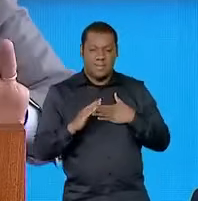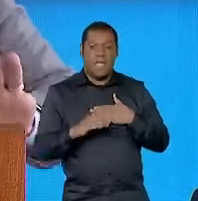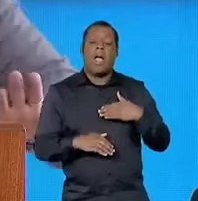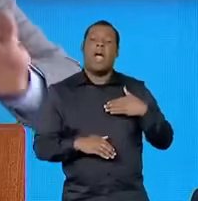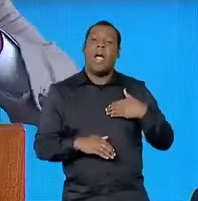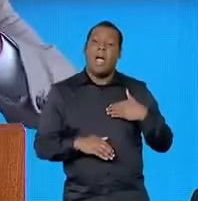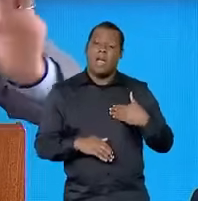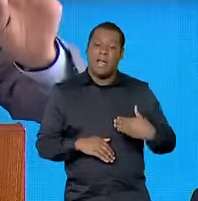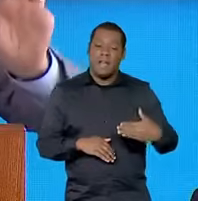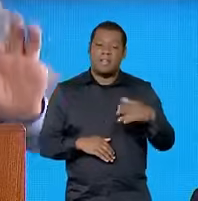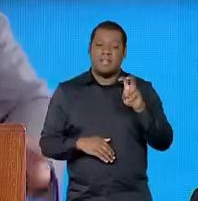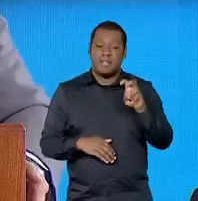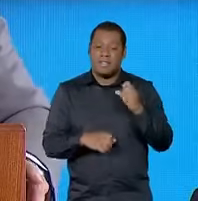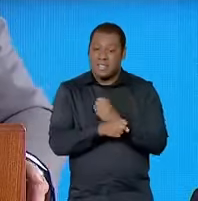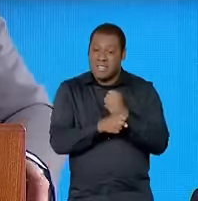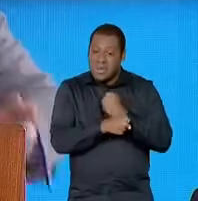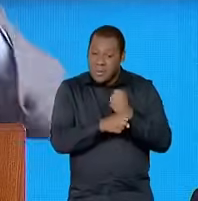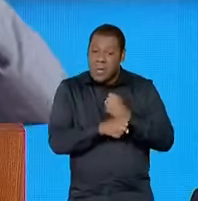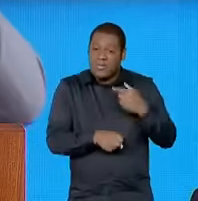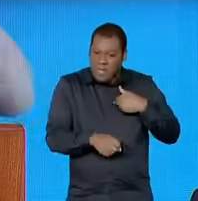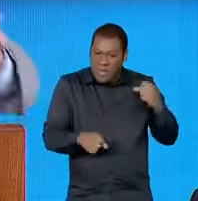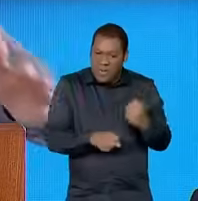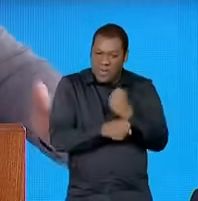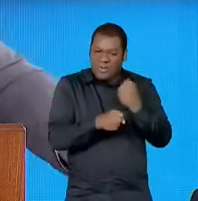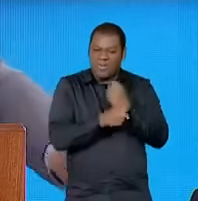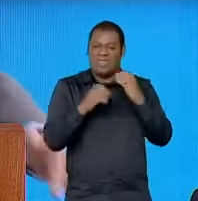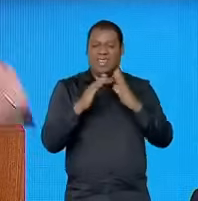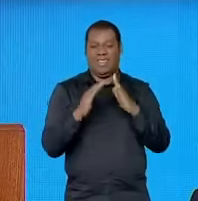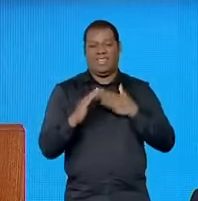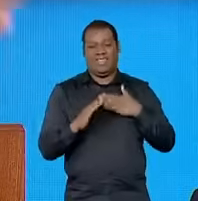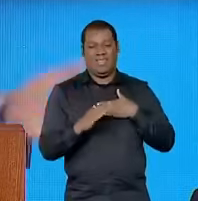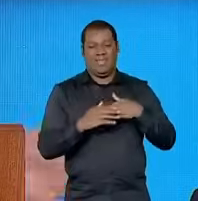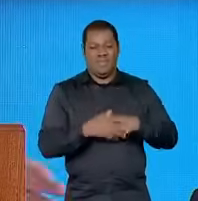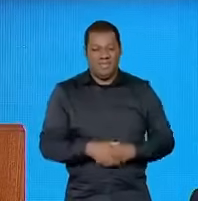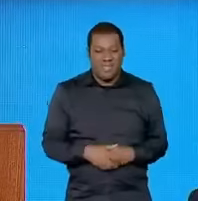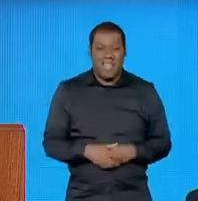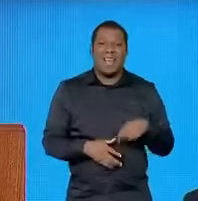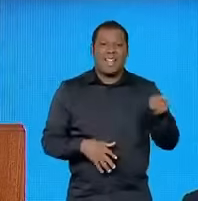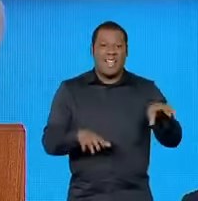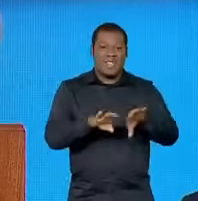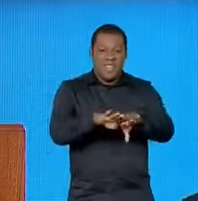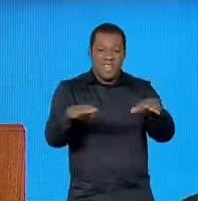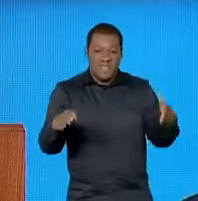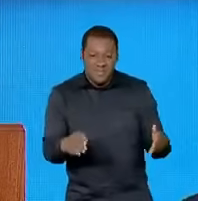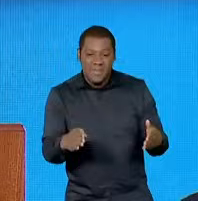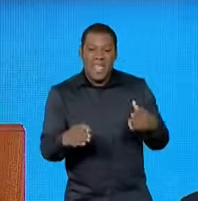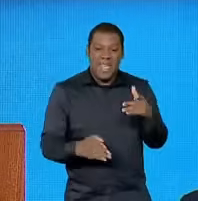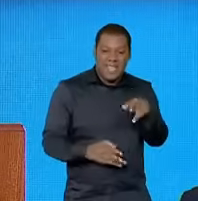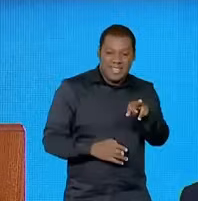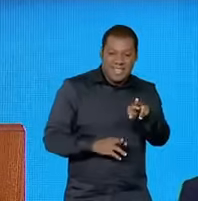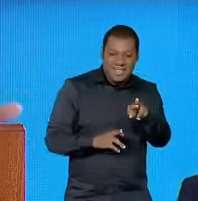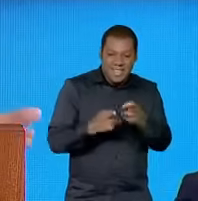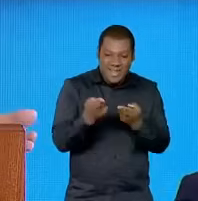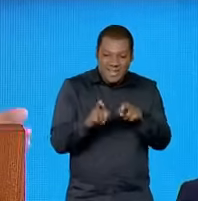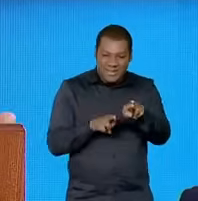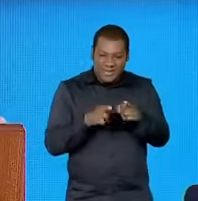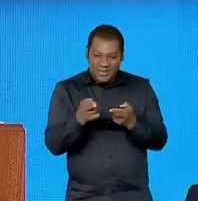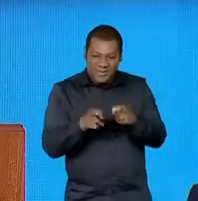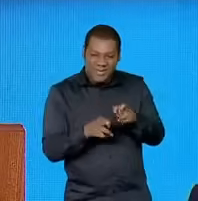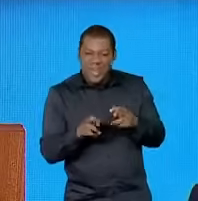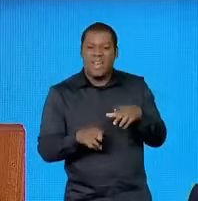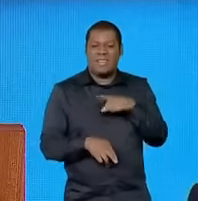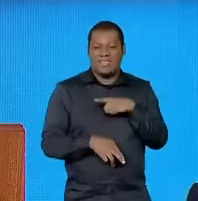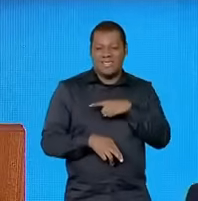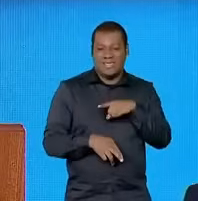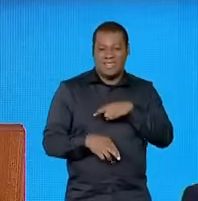o meu sobradinho com 200 metros quadrados. Aí tinha churrasqueira, aí tinha varanda, aí tinha lugar para rede, que é tudo o que a